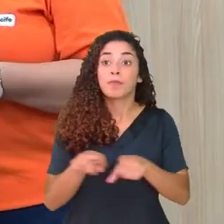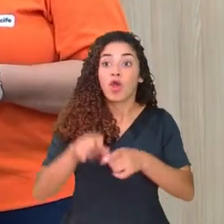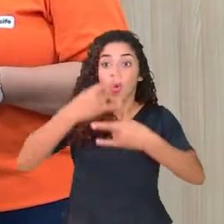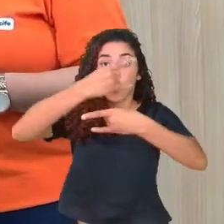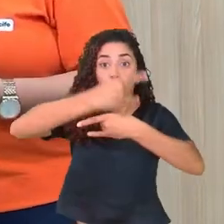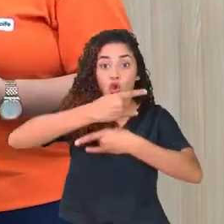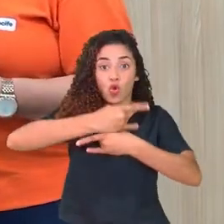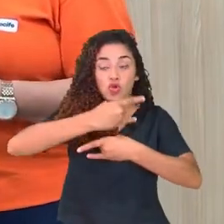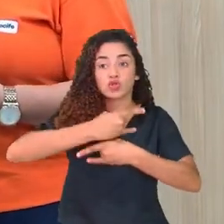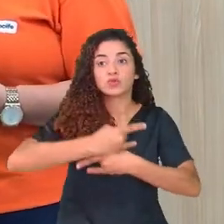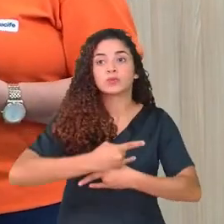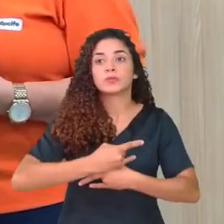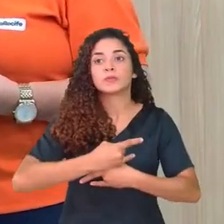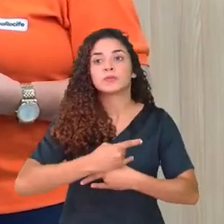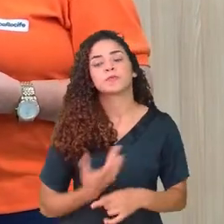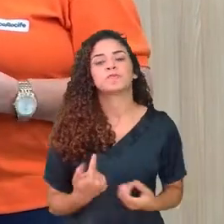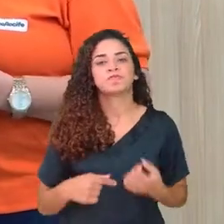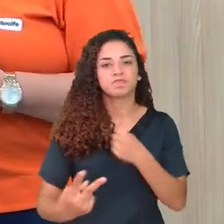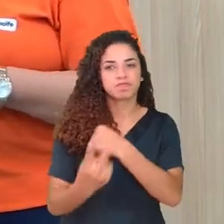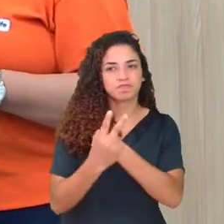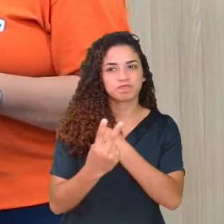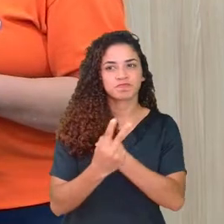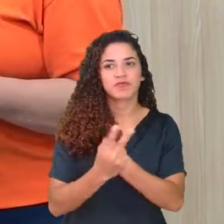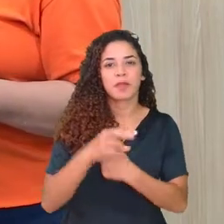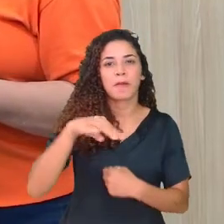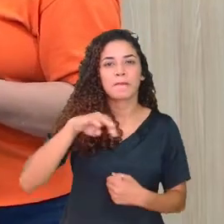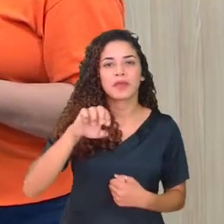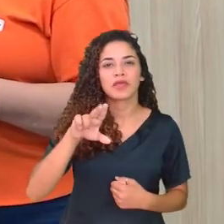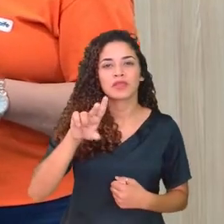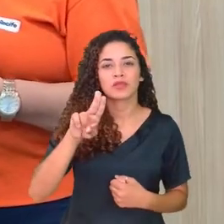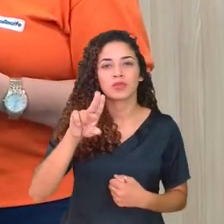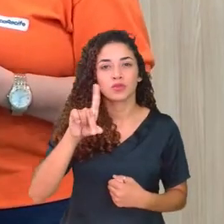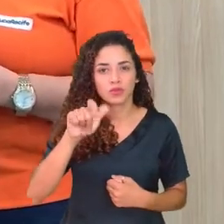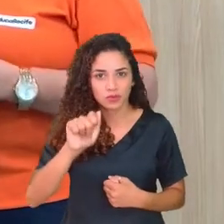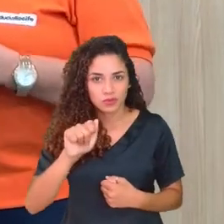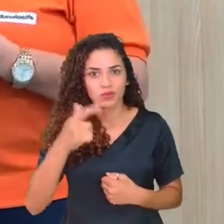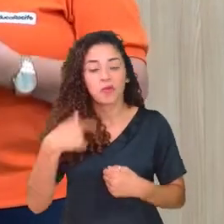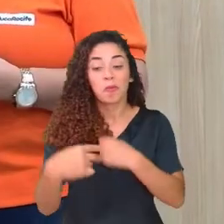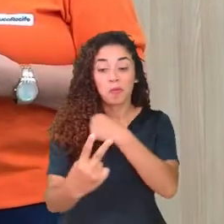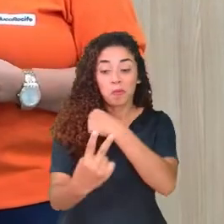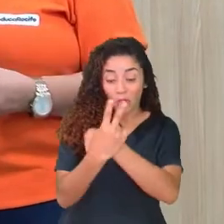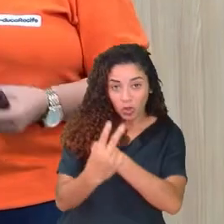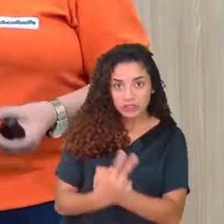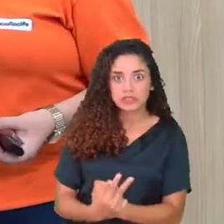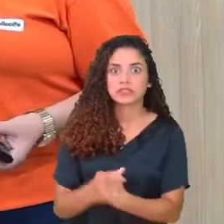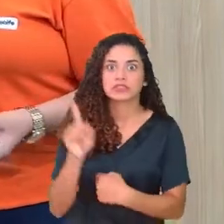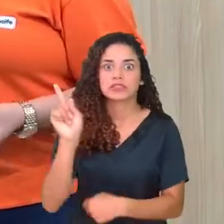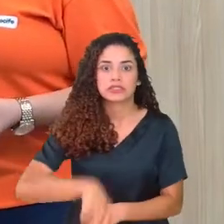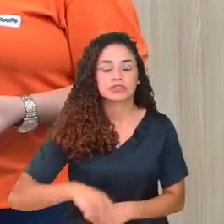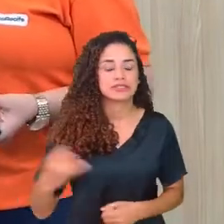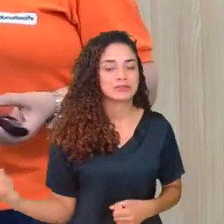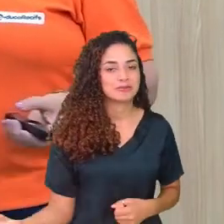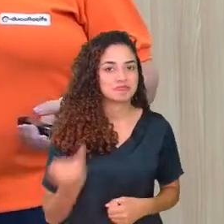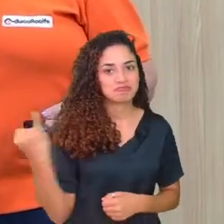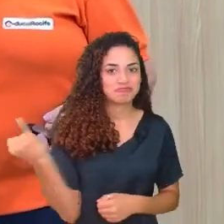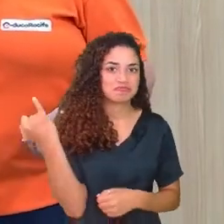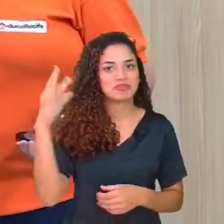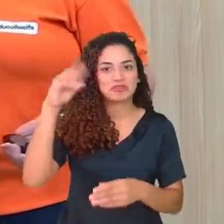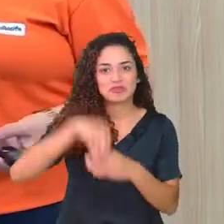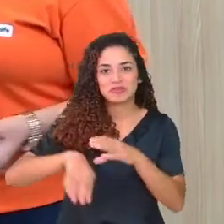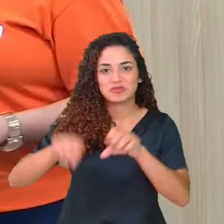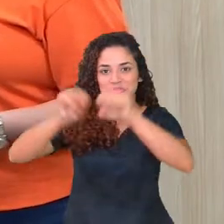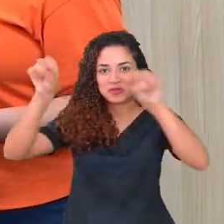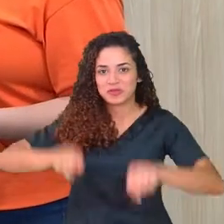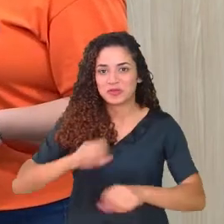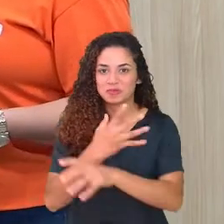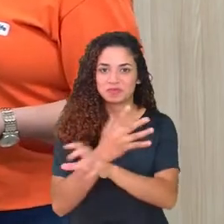protege também a questão aí da medula. Então veja que a questão de proteção é muito importante nesse nosso sistema